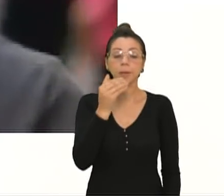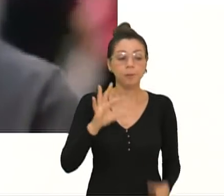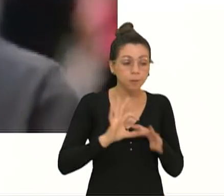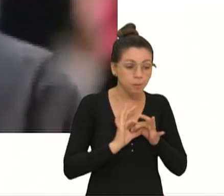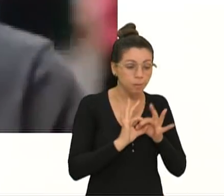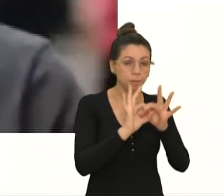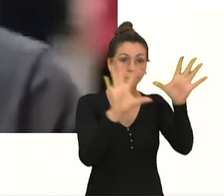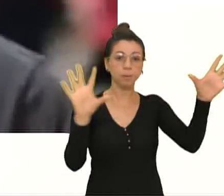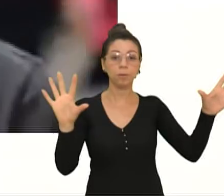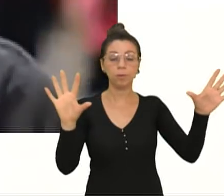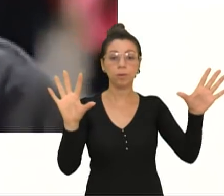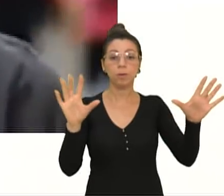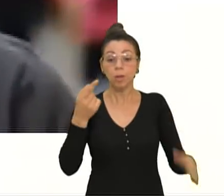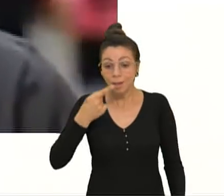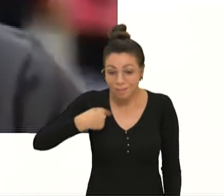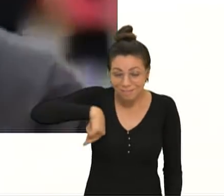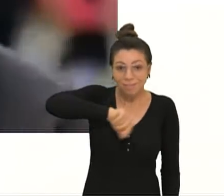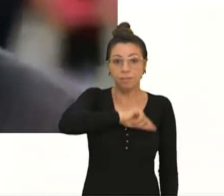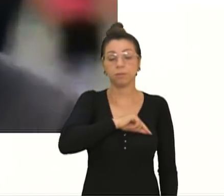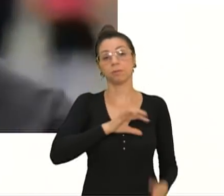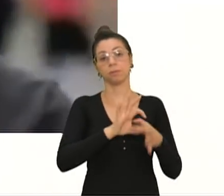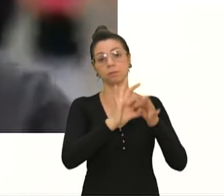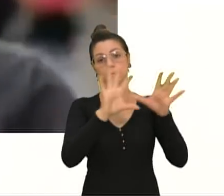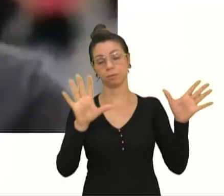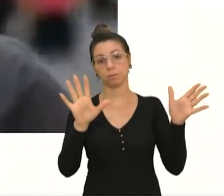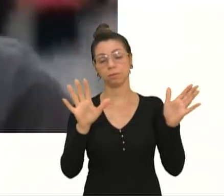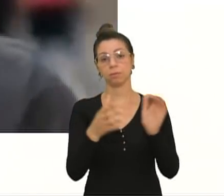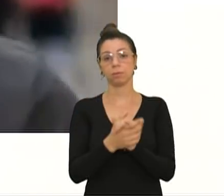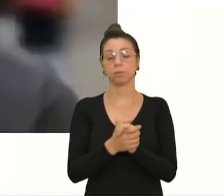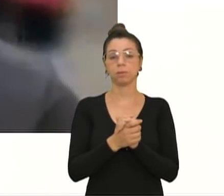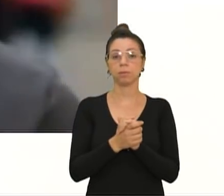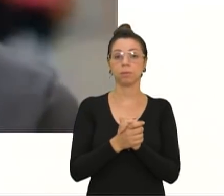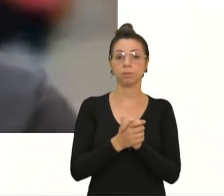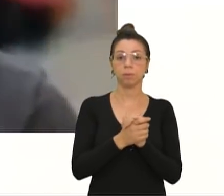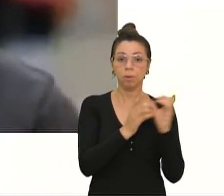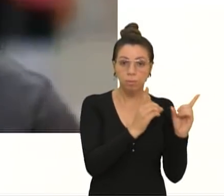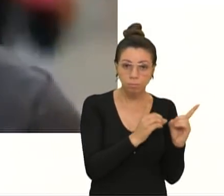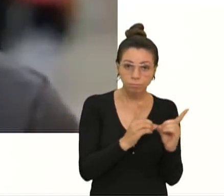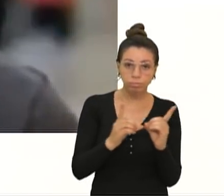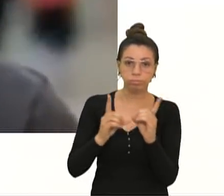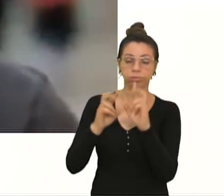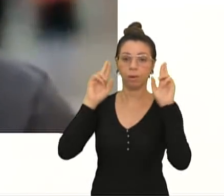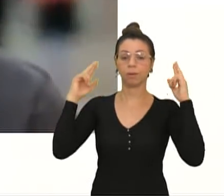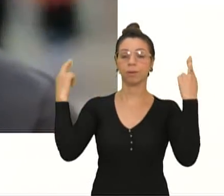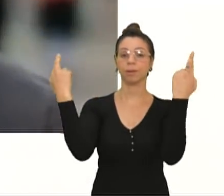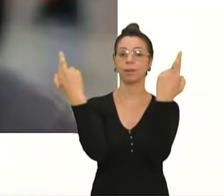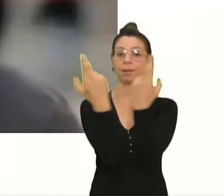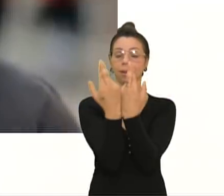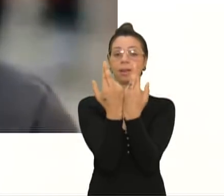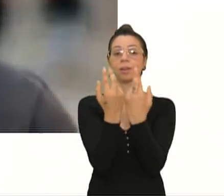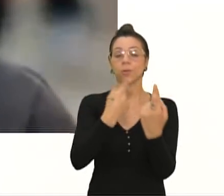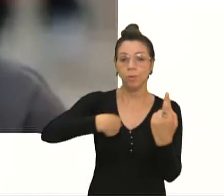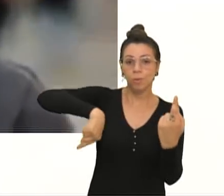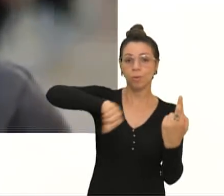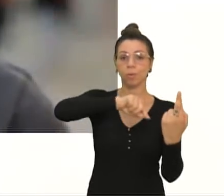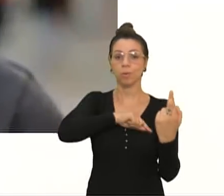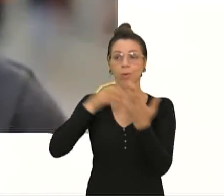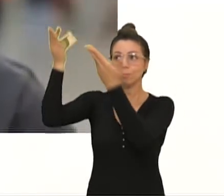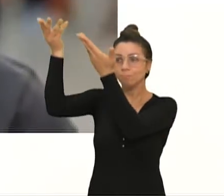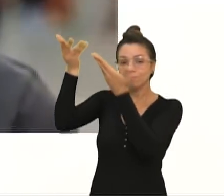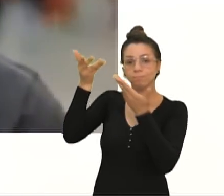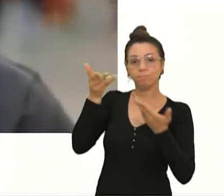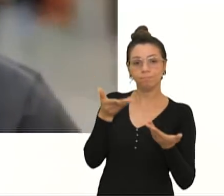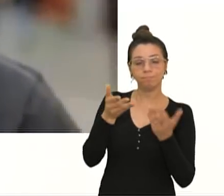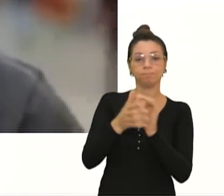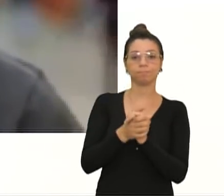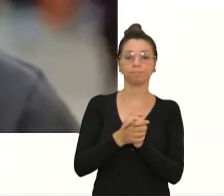diz, livra-nos, e diz que venha o teu reino a nós. Nós é realmente